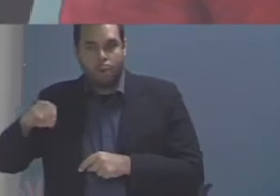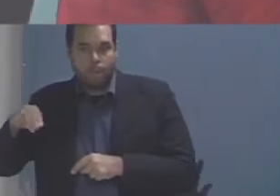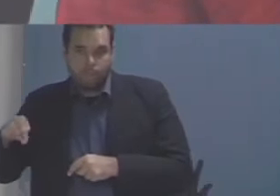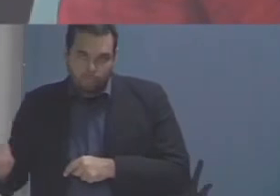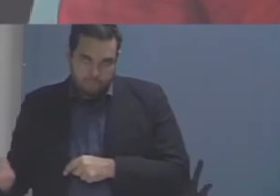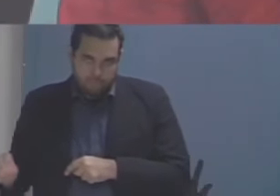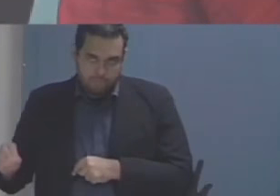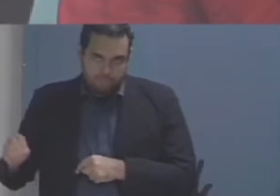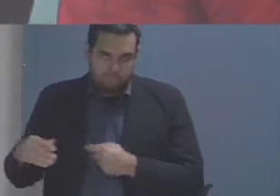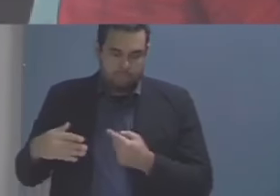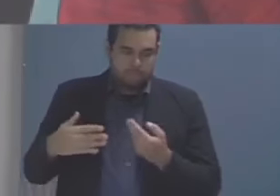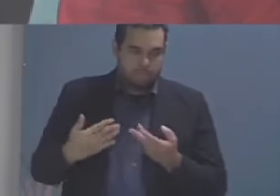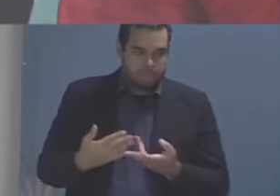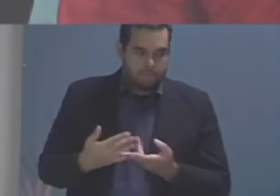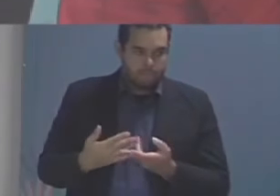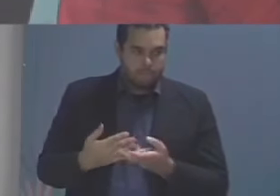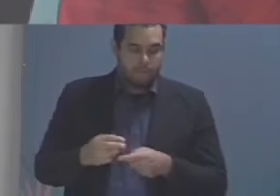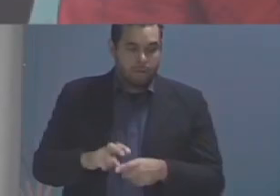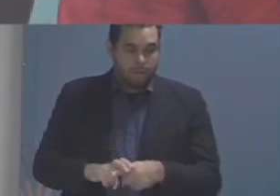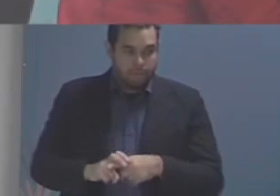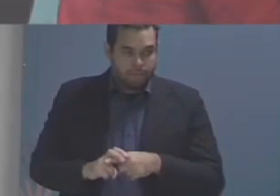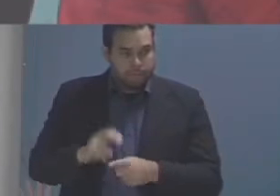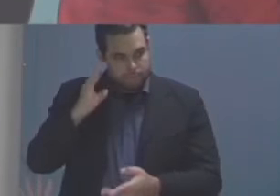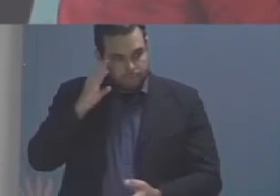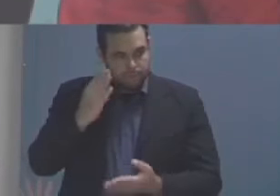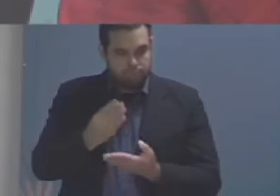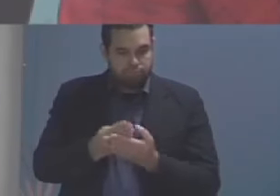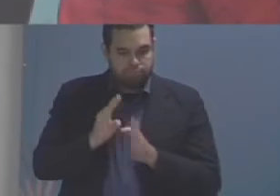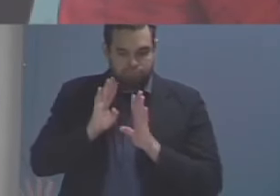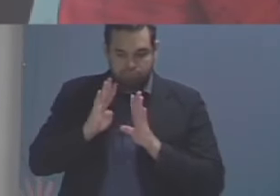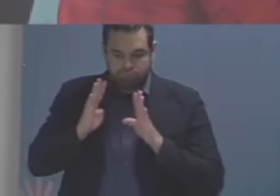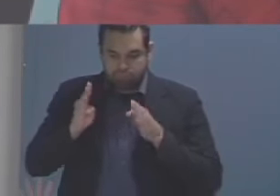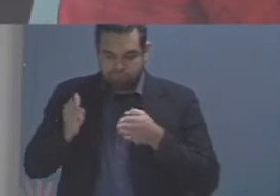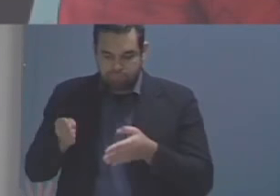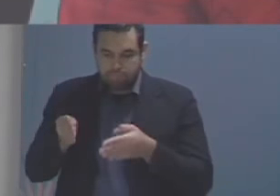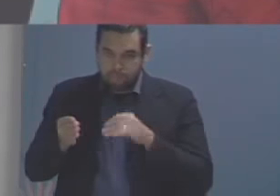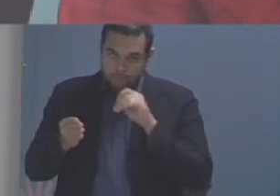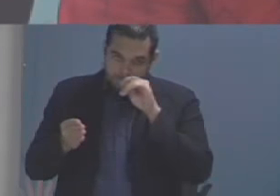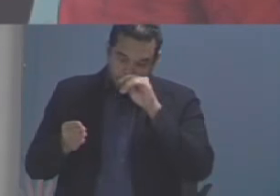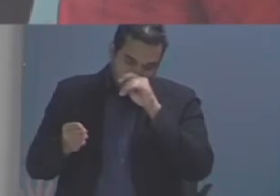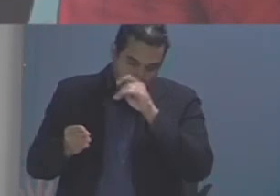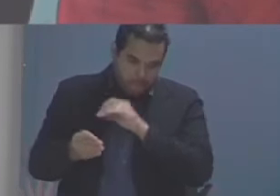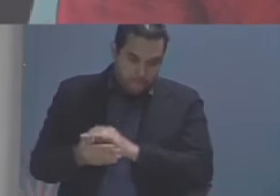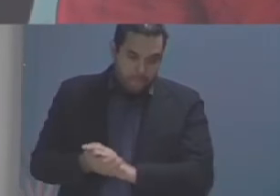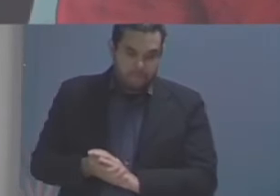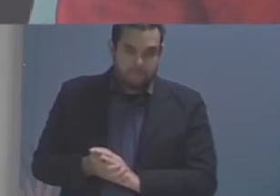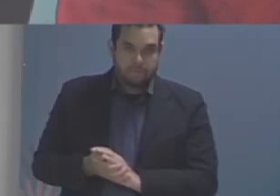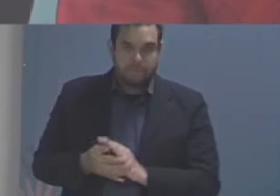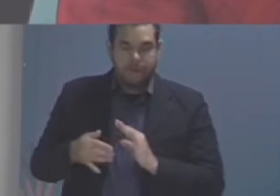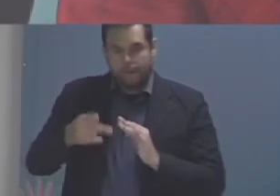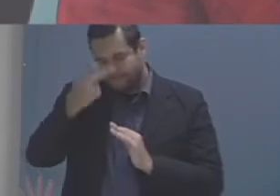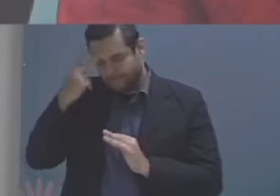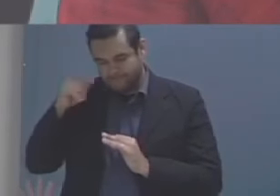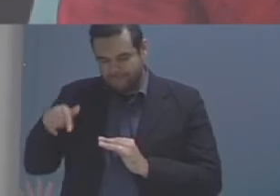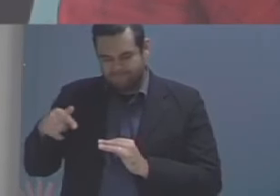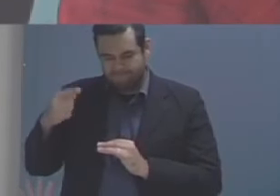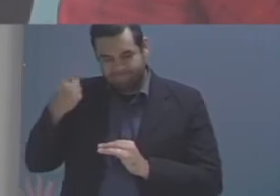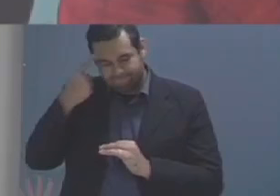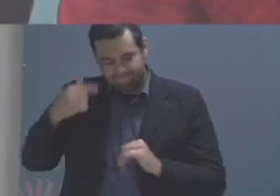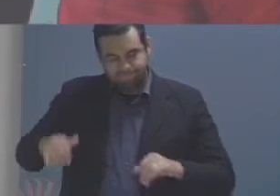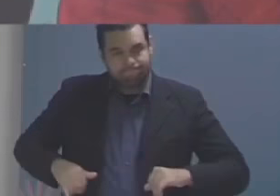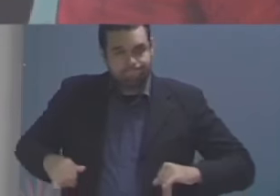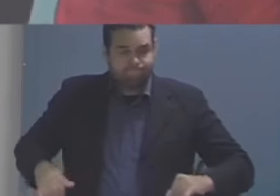Nós acreditamos em uma atenção ao sofrimento mental